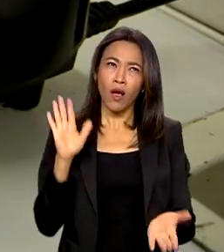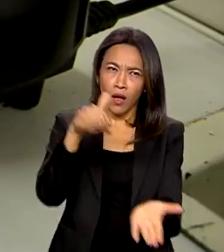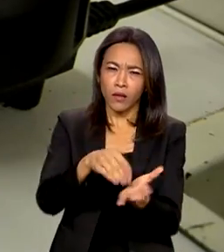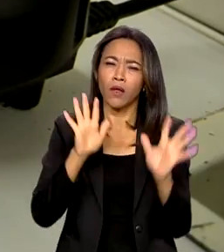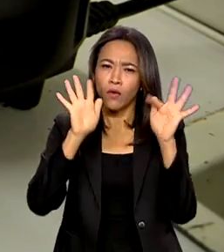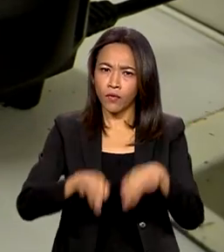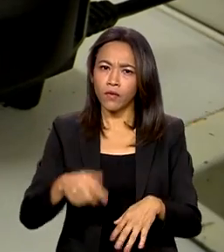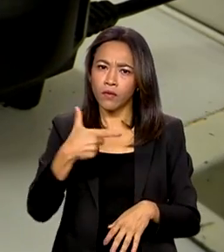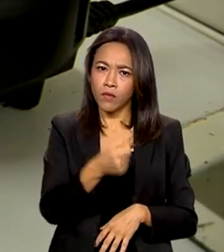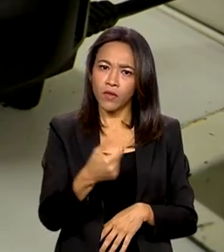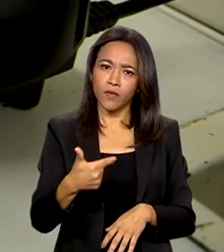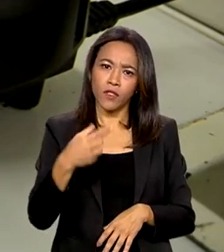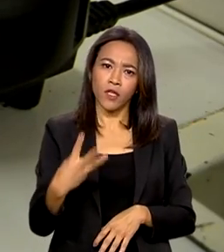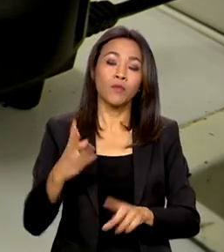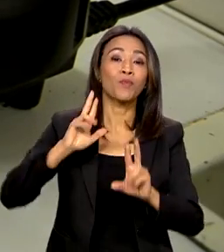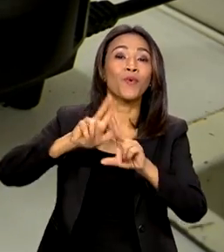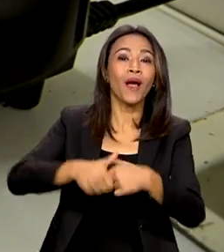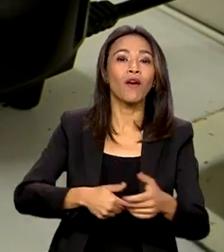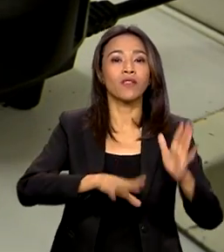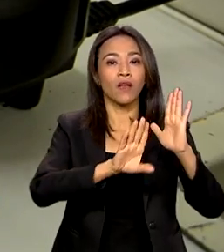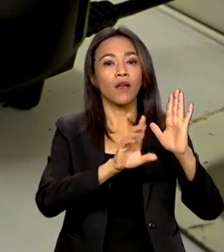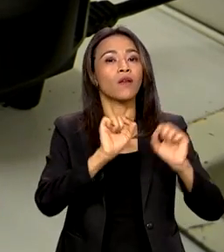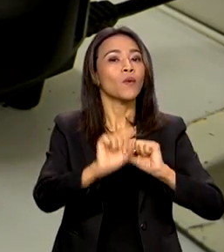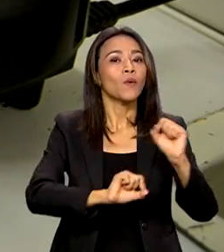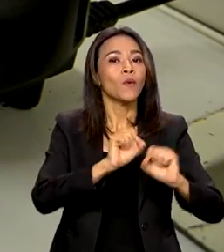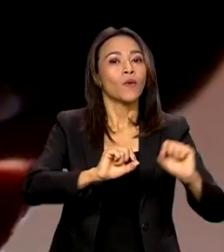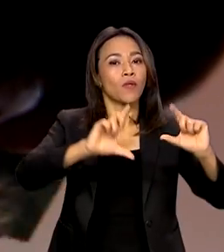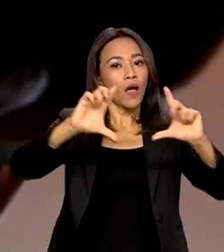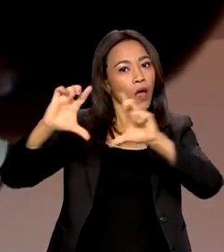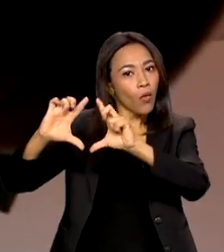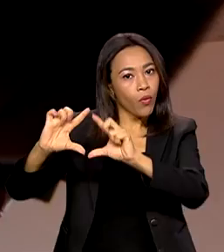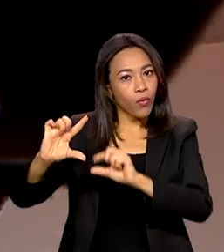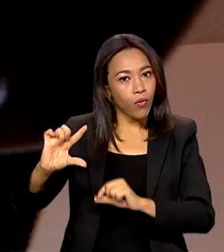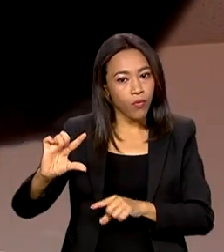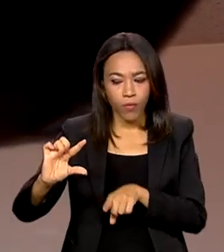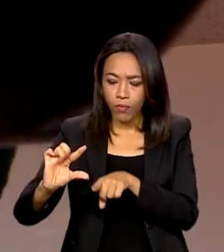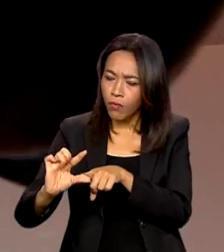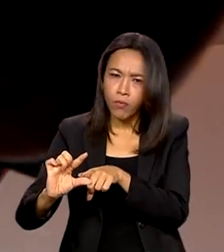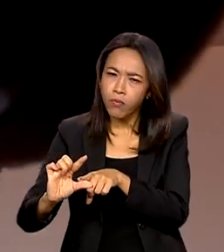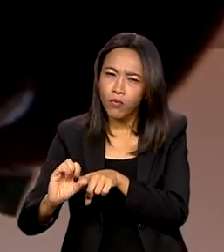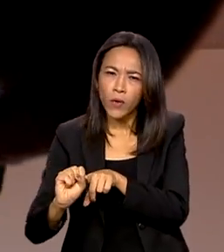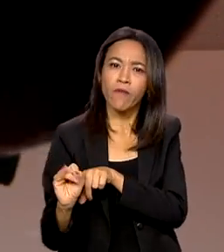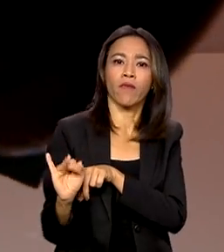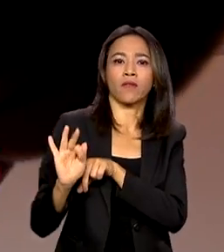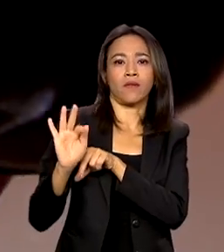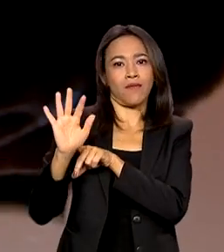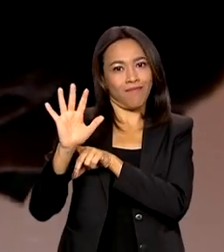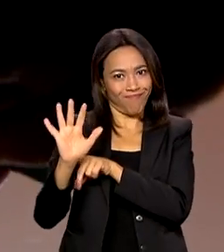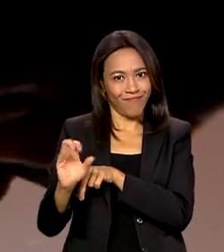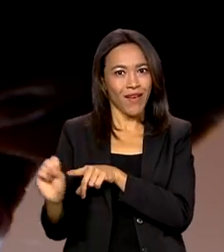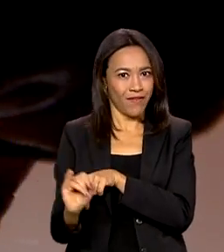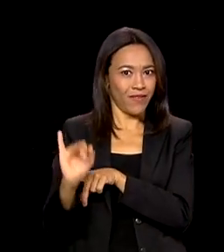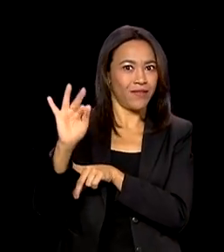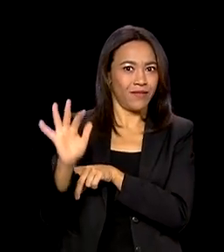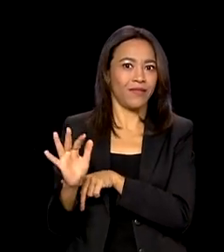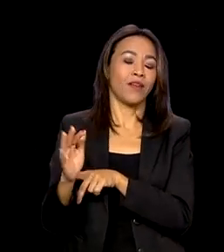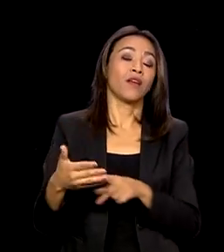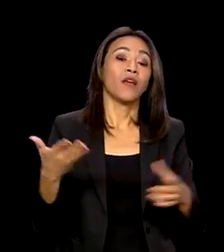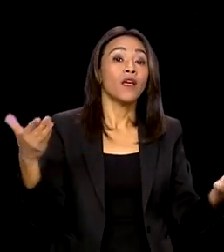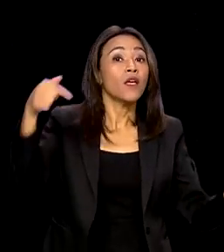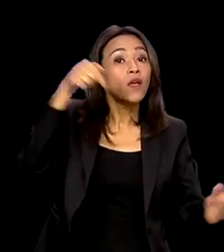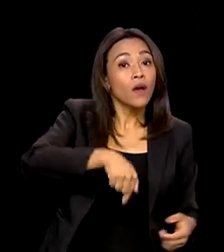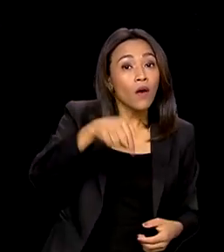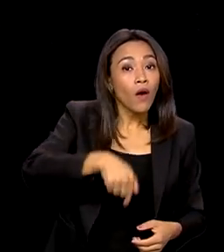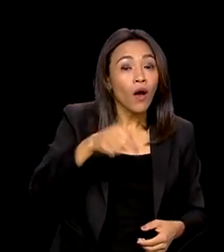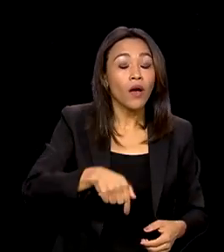por conta da desaceleração da inflação e sobre a variação de preços a projeção agora é